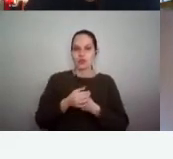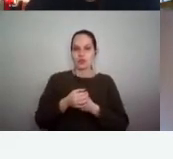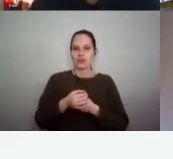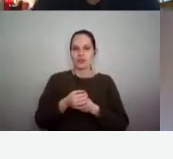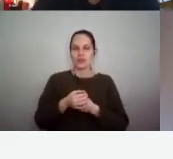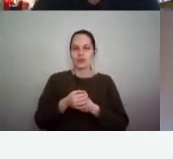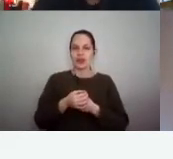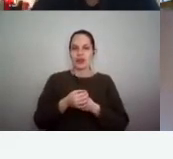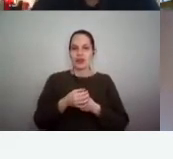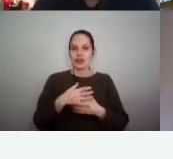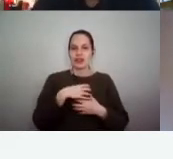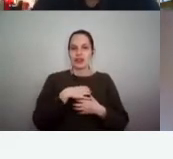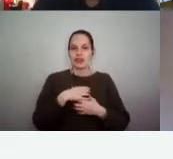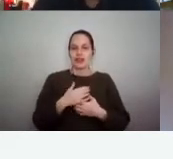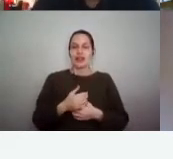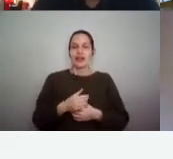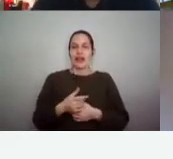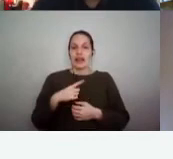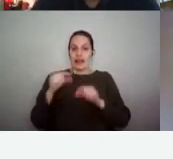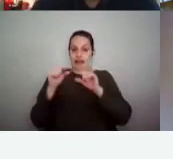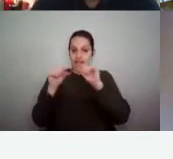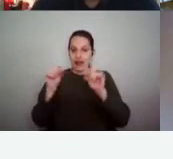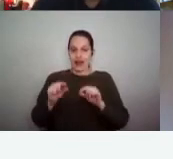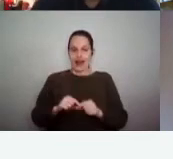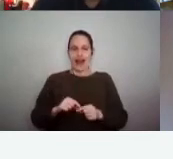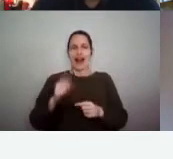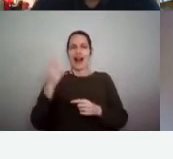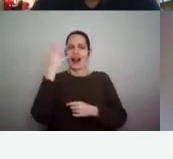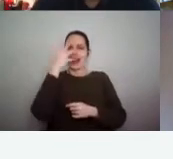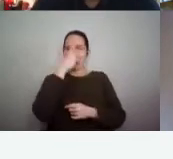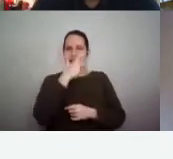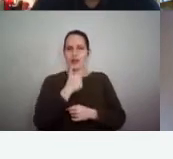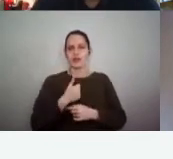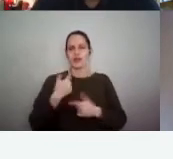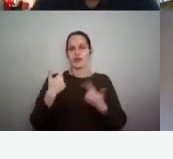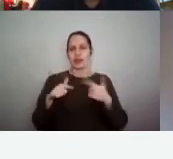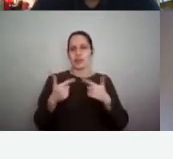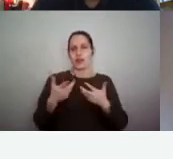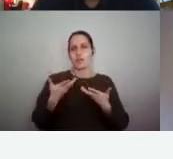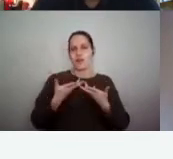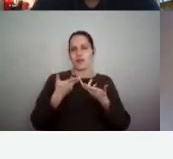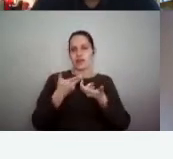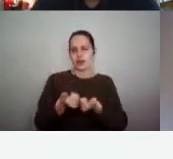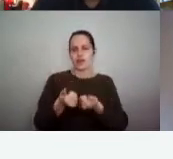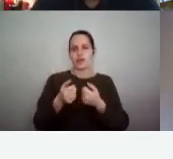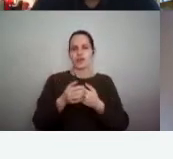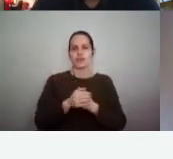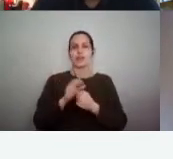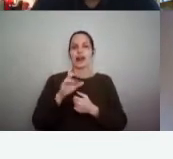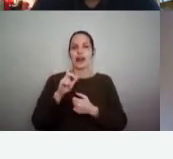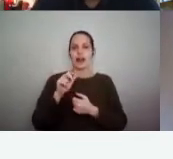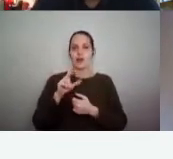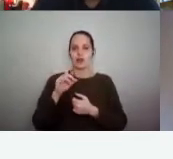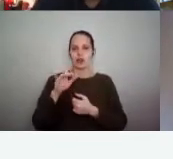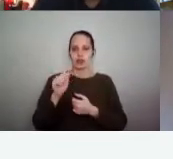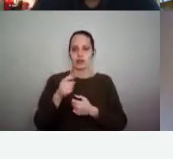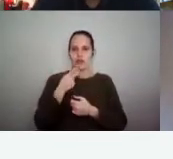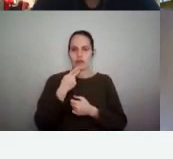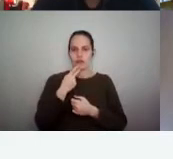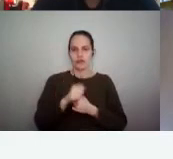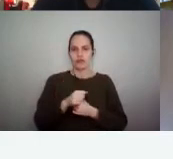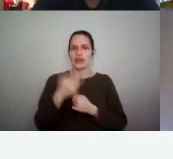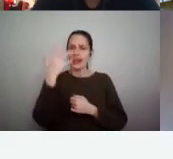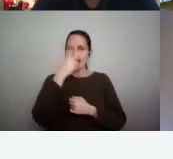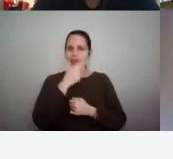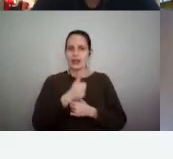aqui, lindo trabalho, maravilhoso e inspirador, disse a Cláudia Libânio. Que lindo, disse a Ana